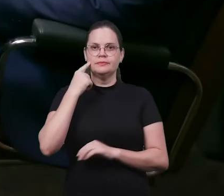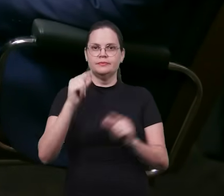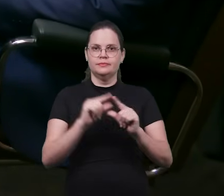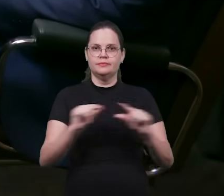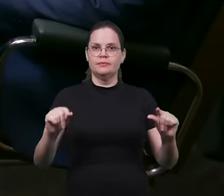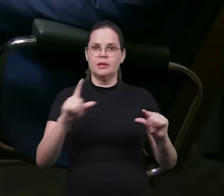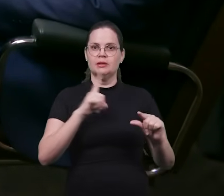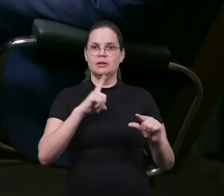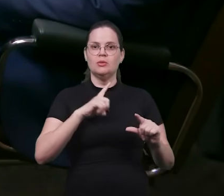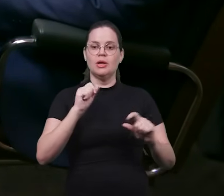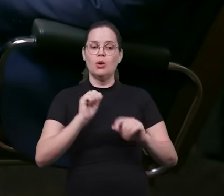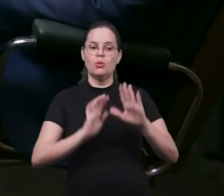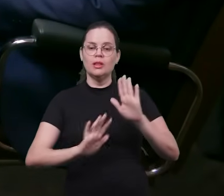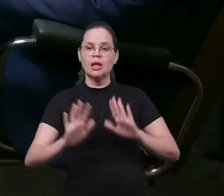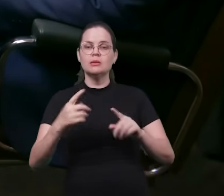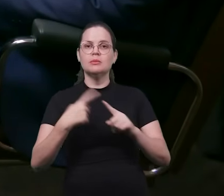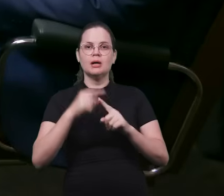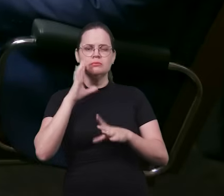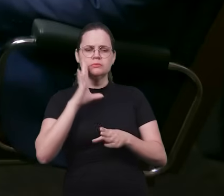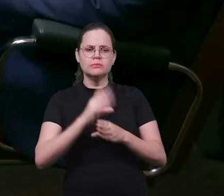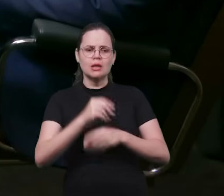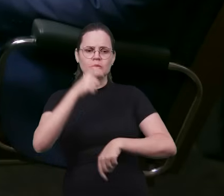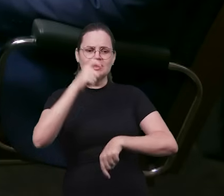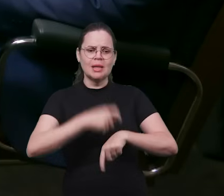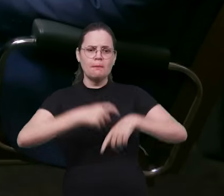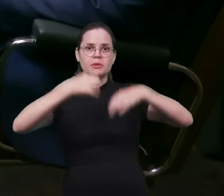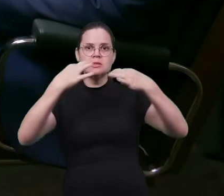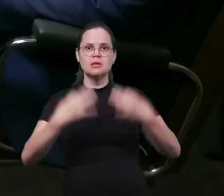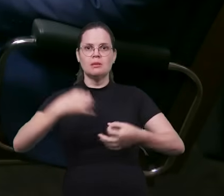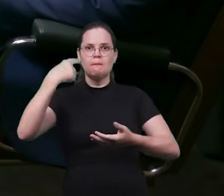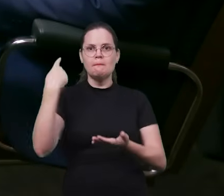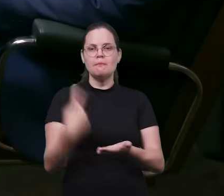para mal oferecer ao seu tempo determinado.